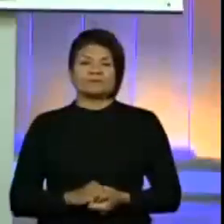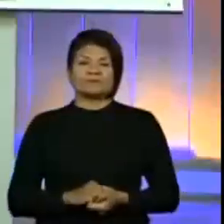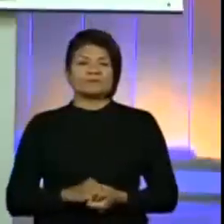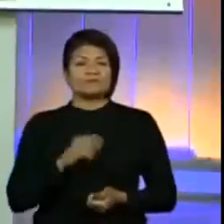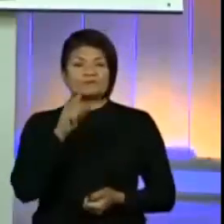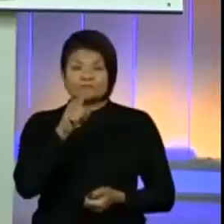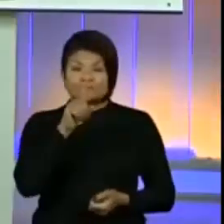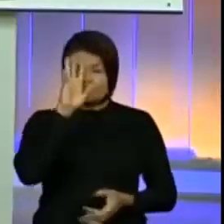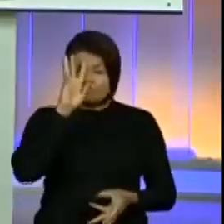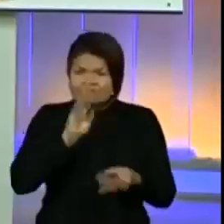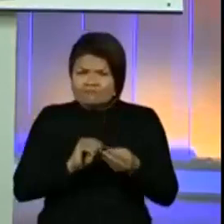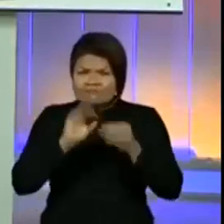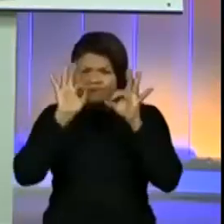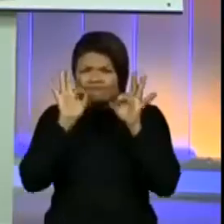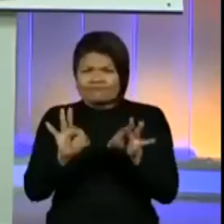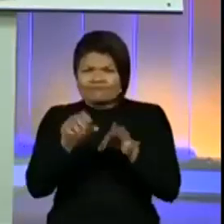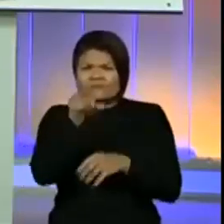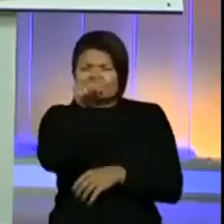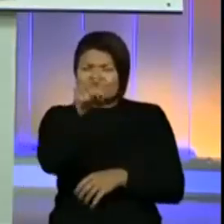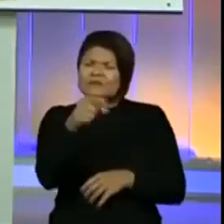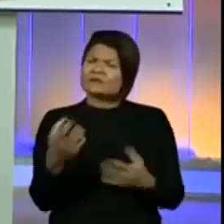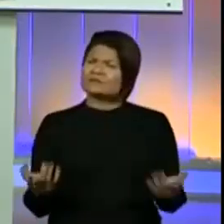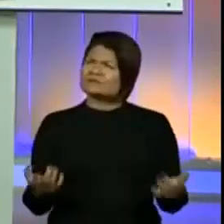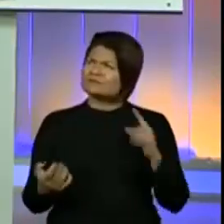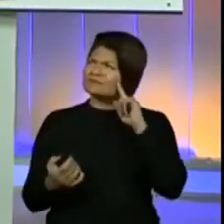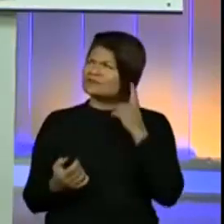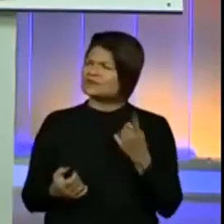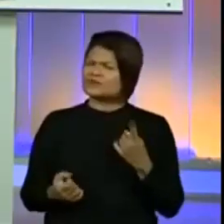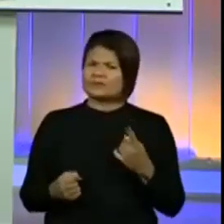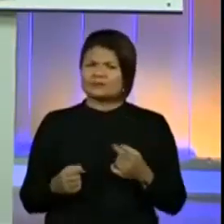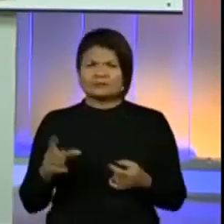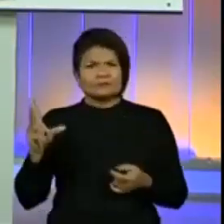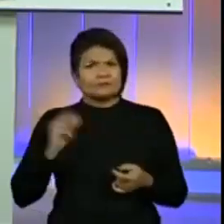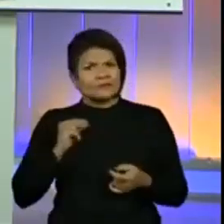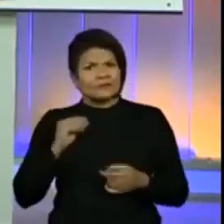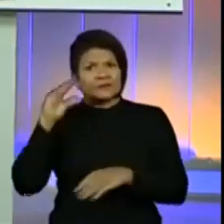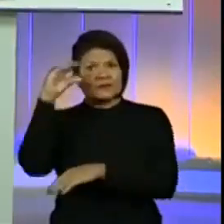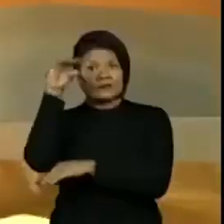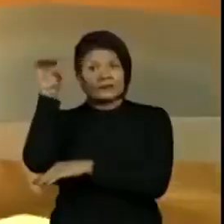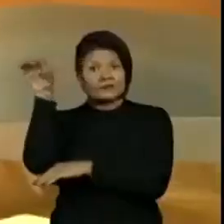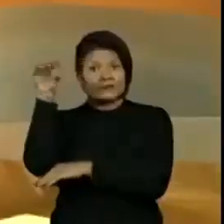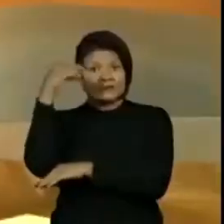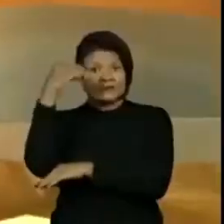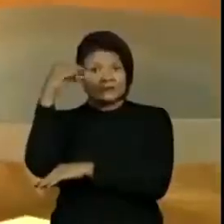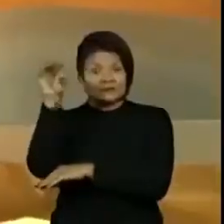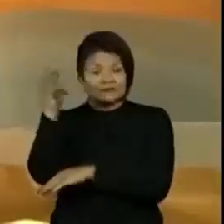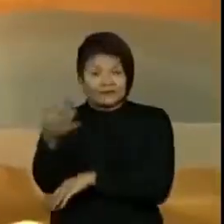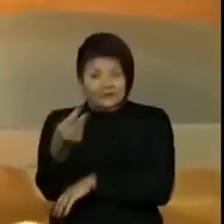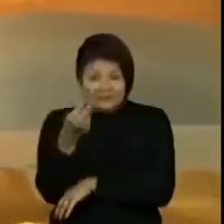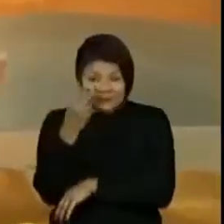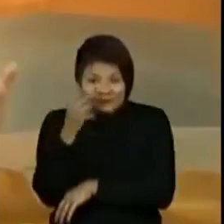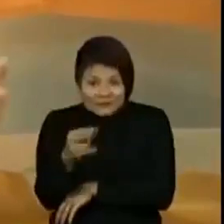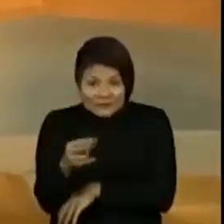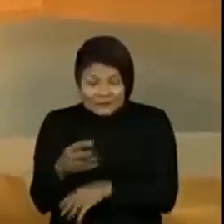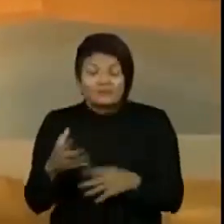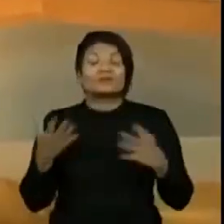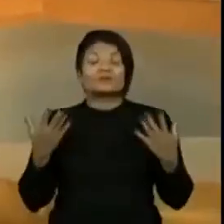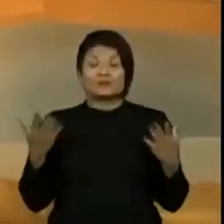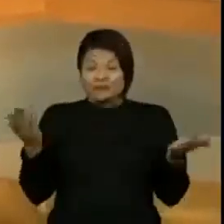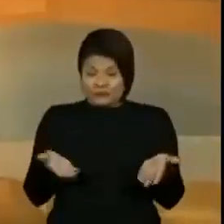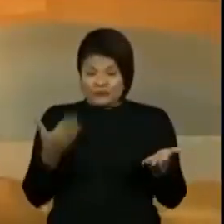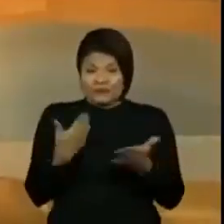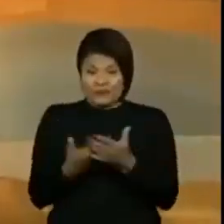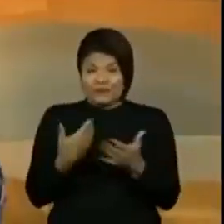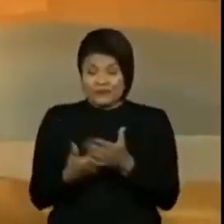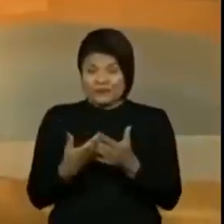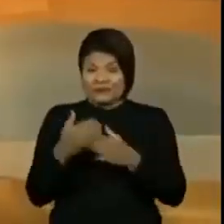Com certeza, você que está em casa está se perguntando, uau, um dinossauro? Isso mesmo, a nossa aula de